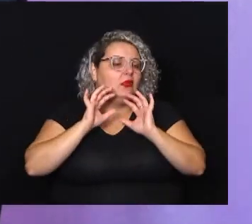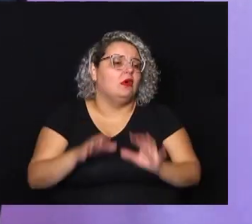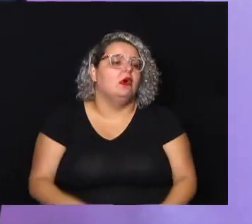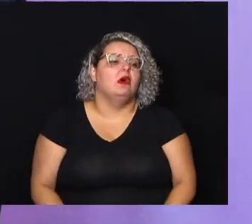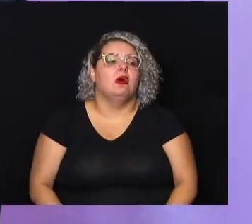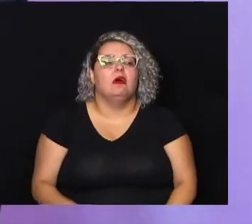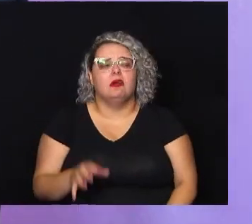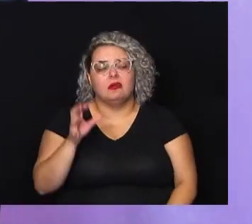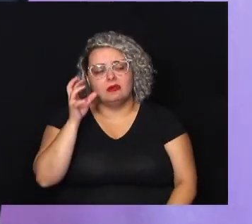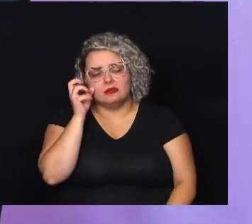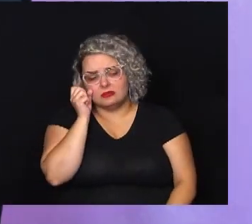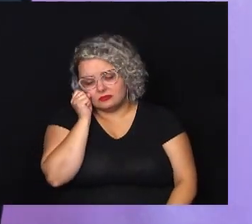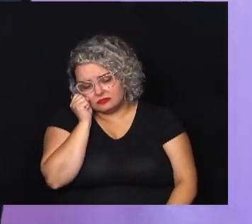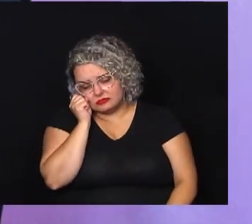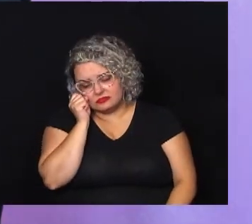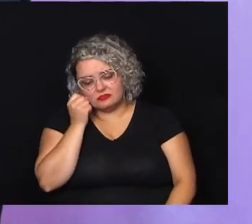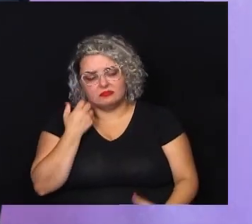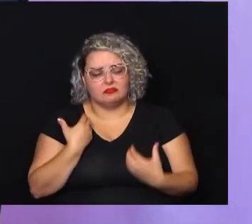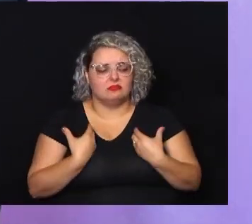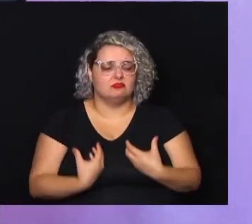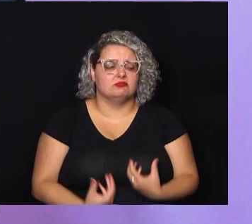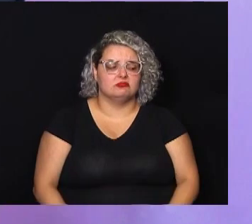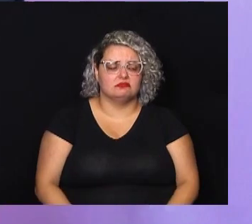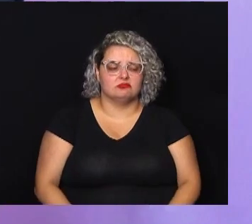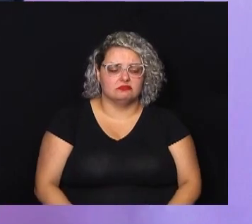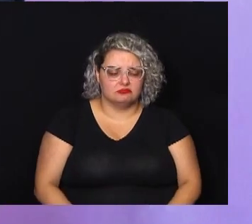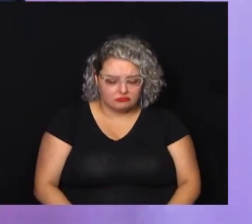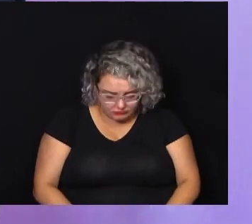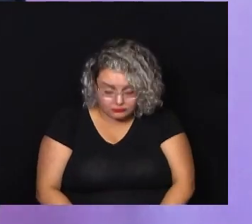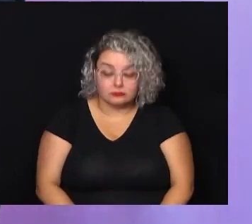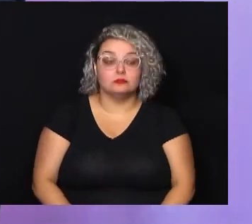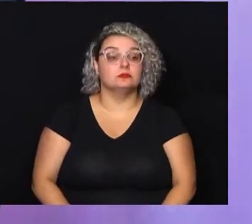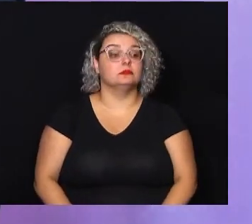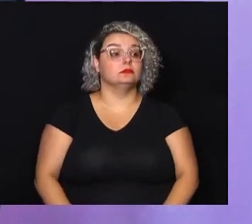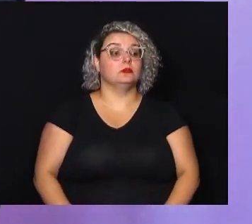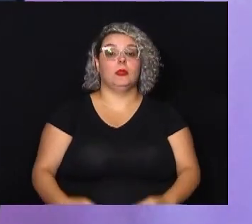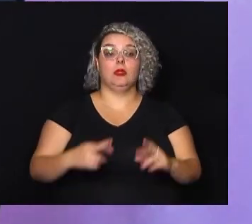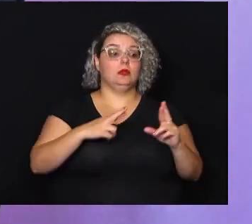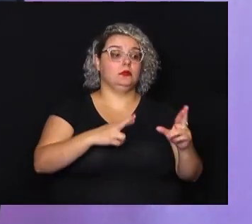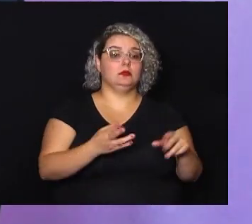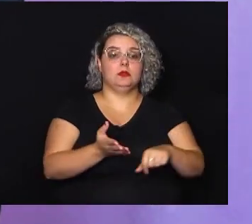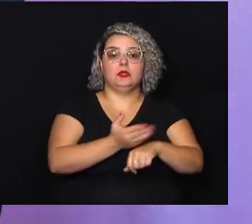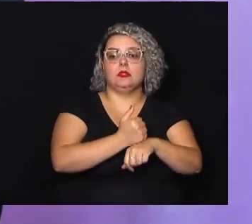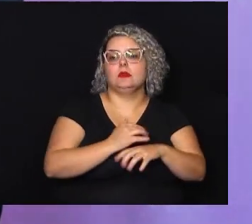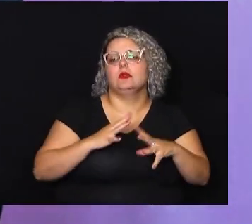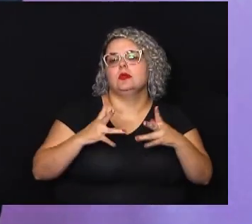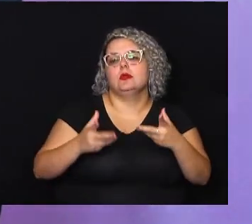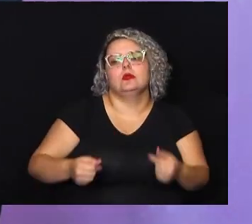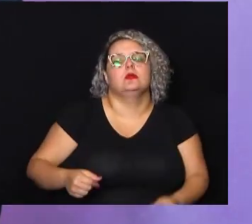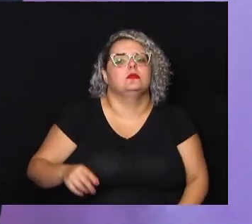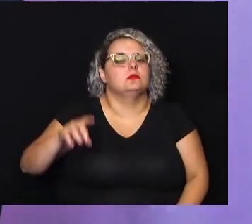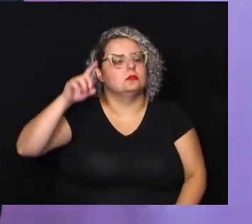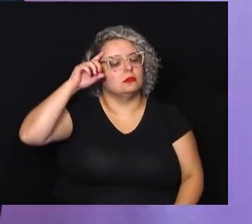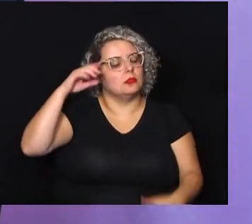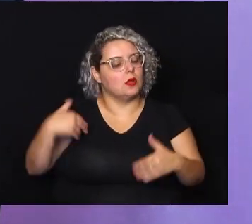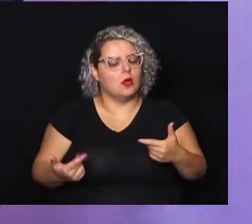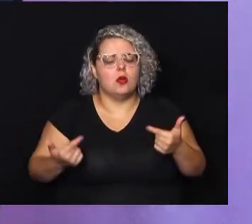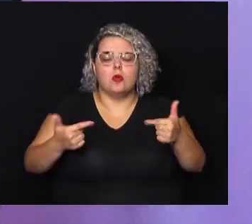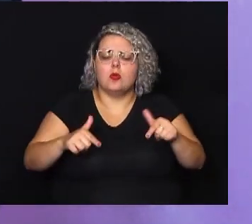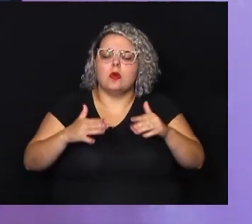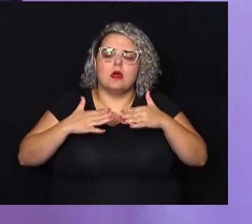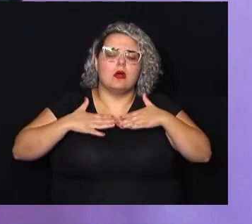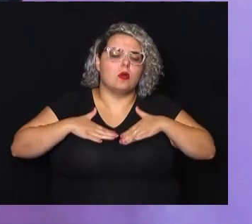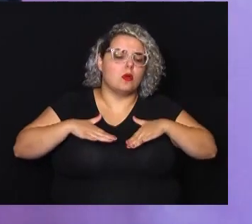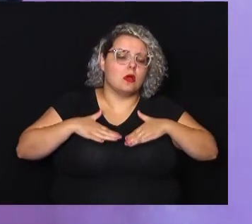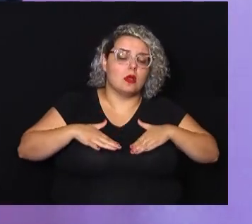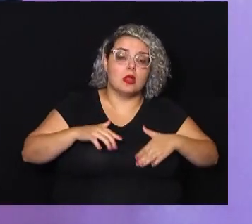um péssimo dia, tá aí morrendo de sono, tá exausta, não adianta, mesmo ela querendo dormir cedo, achando, fazendo toda